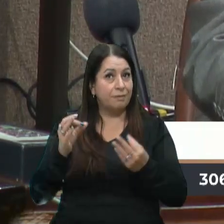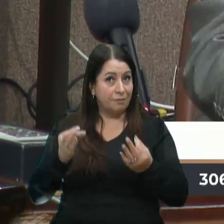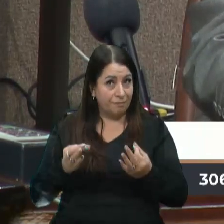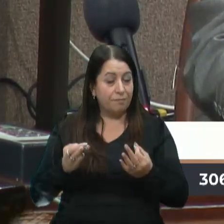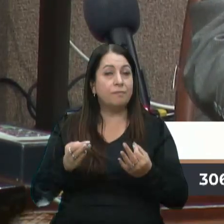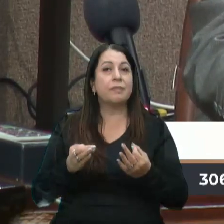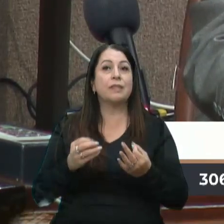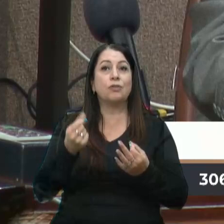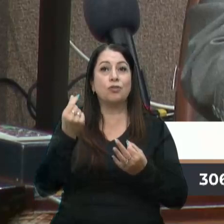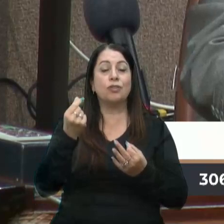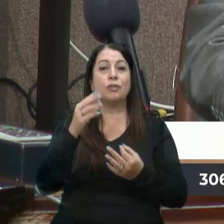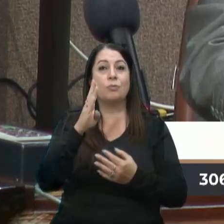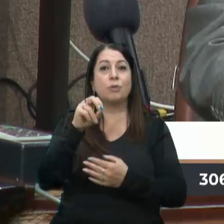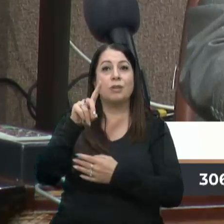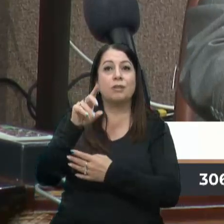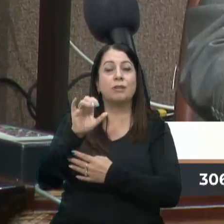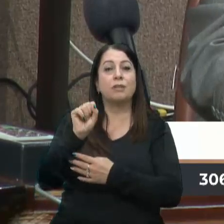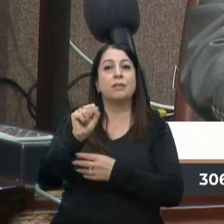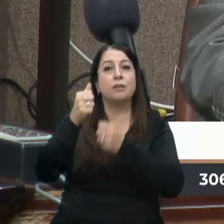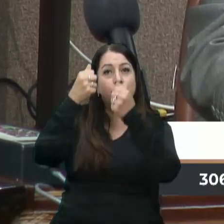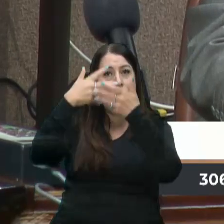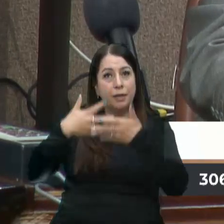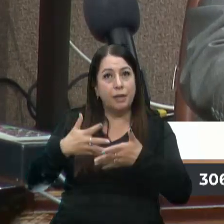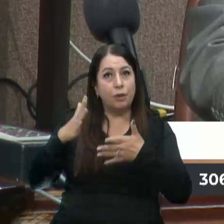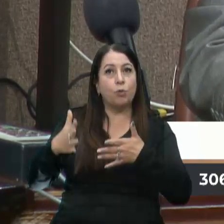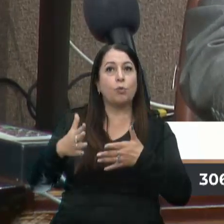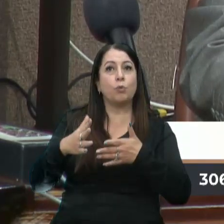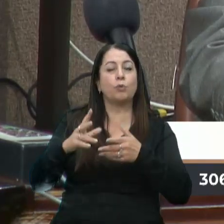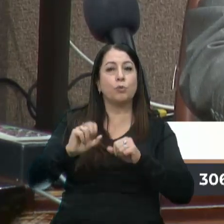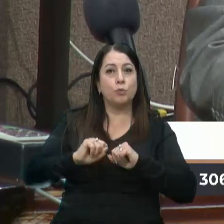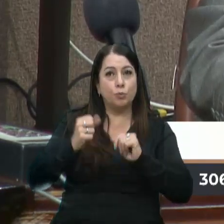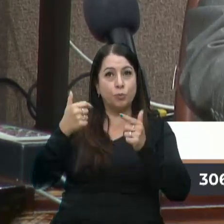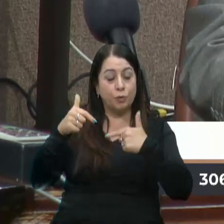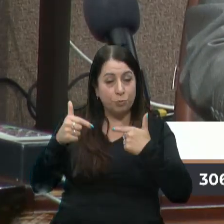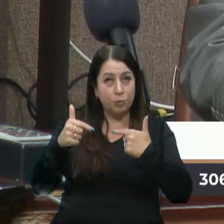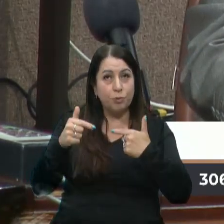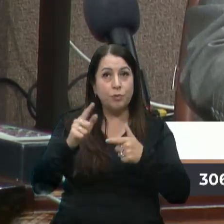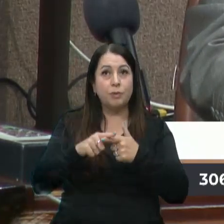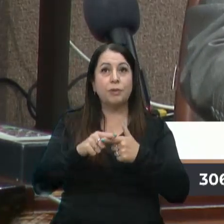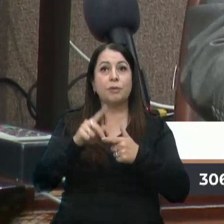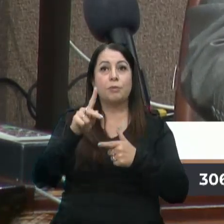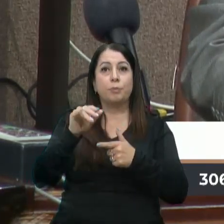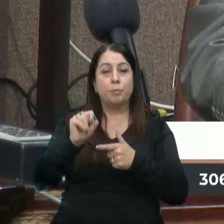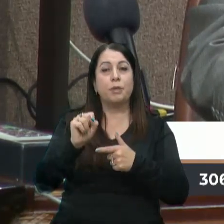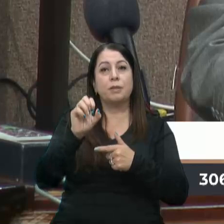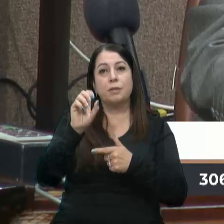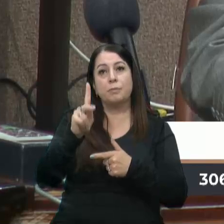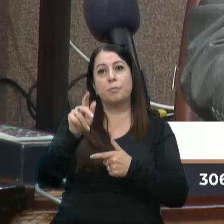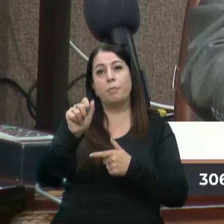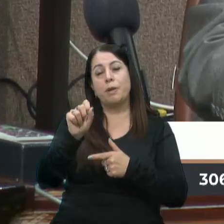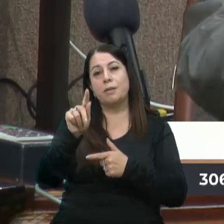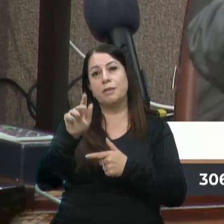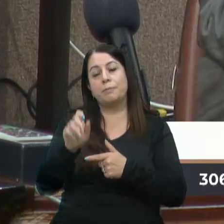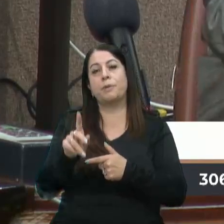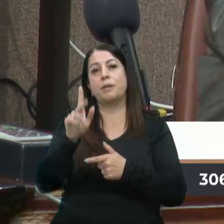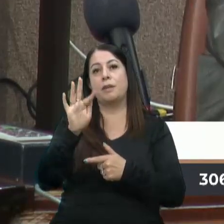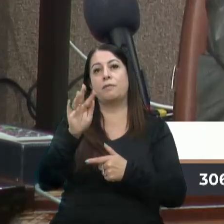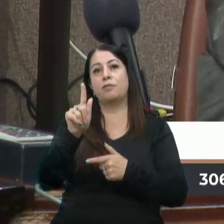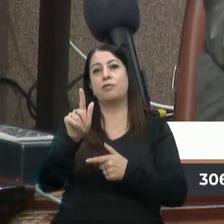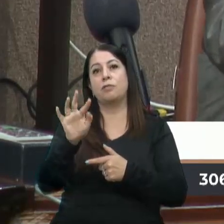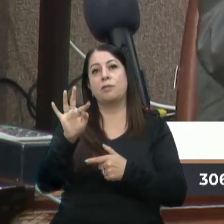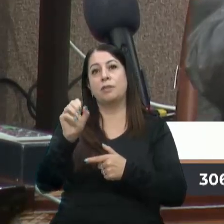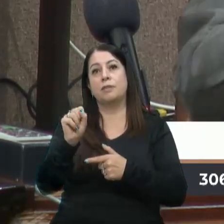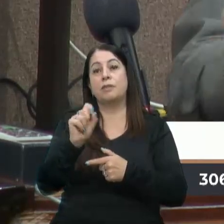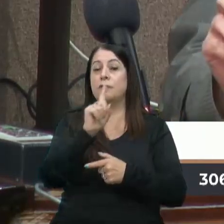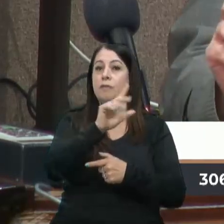o ganha dinheiro do BNDES eu já expliquei da onde vem o esforço que vem dos trabalhadores do PIS PASEP FGTS que vai